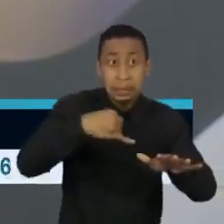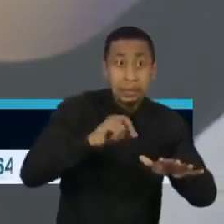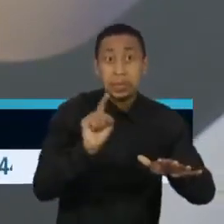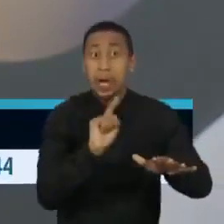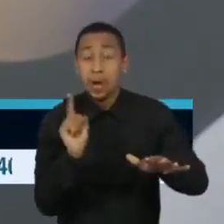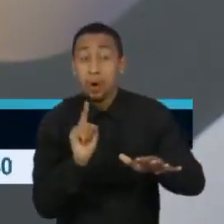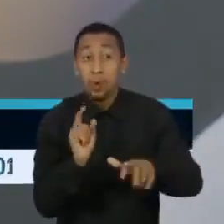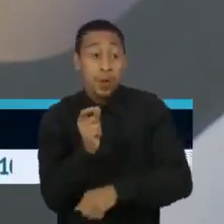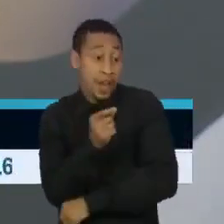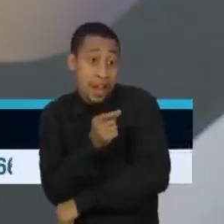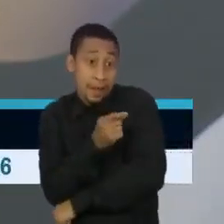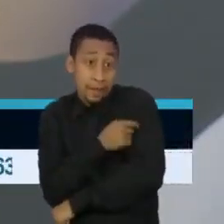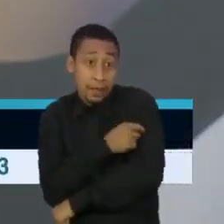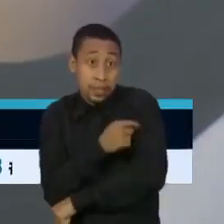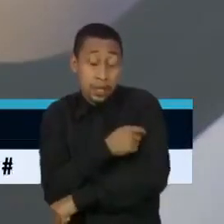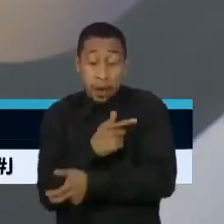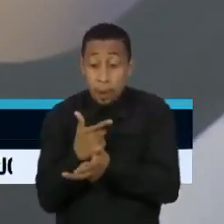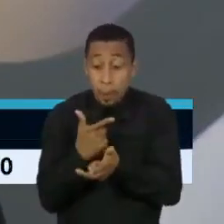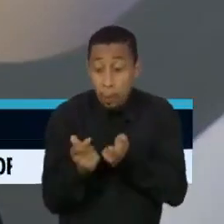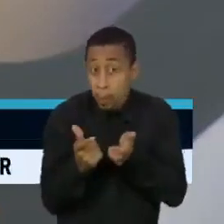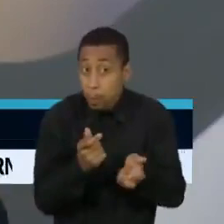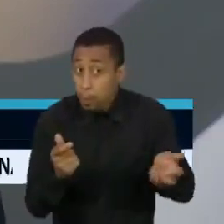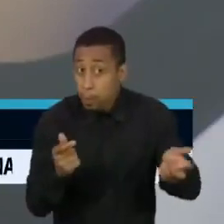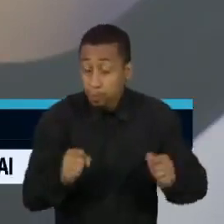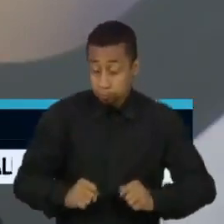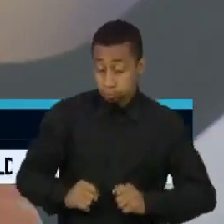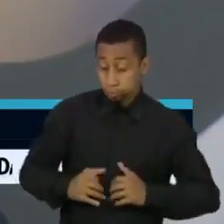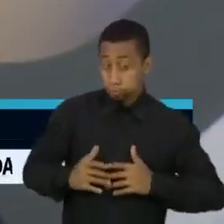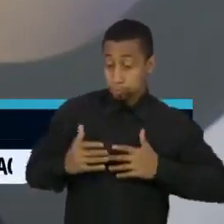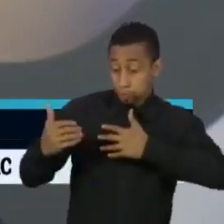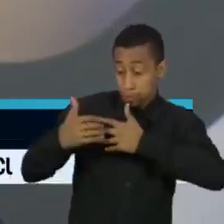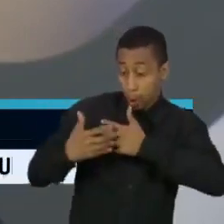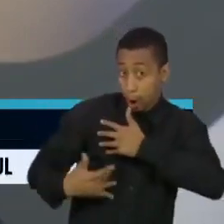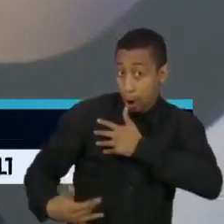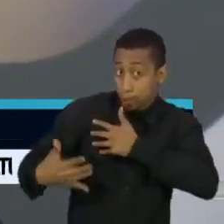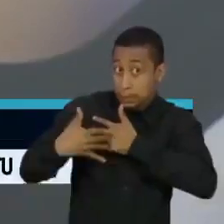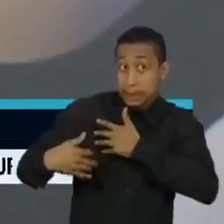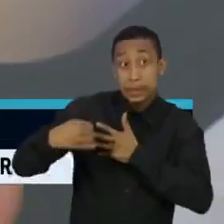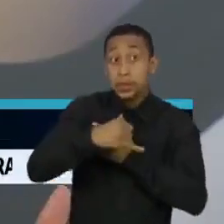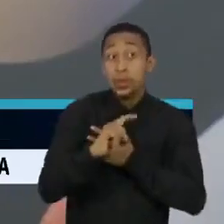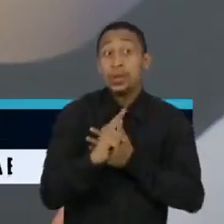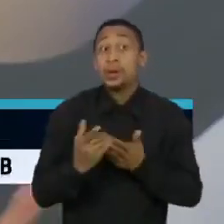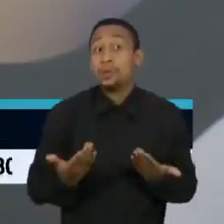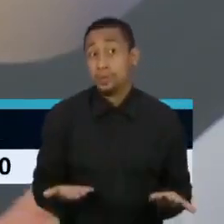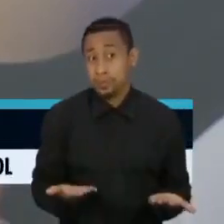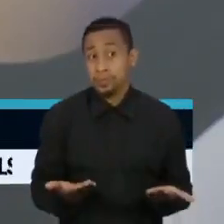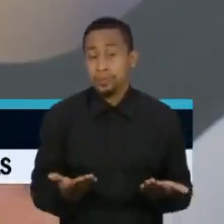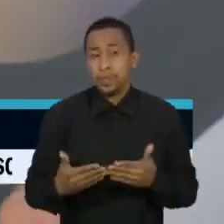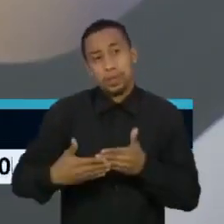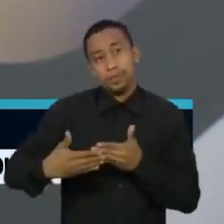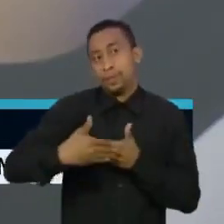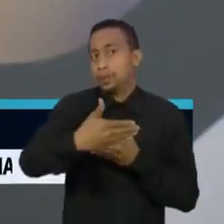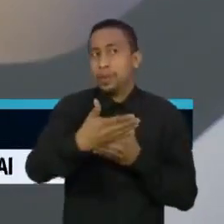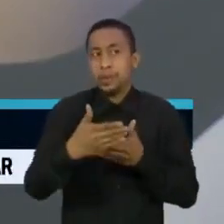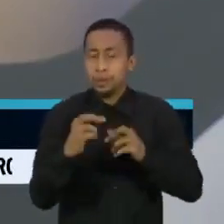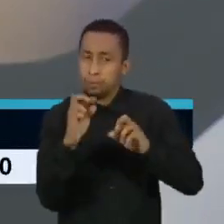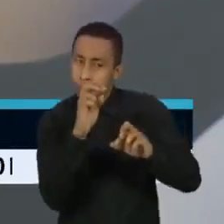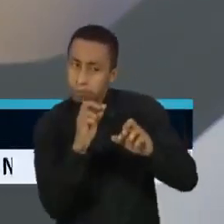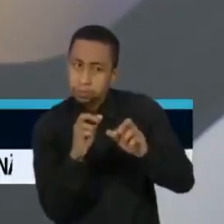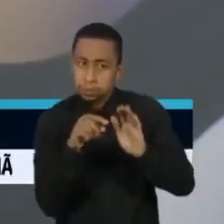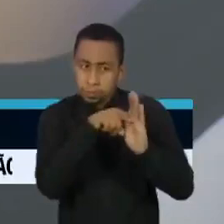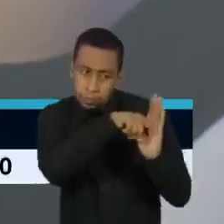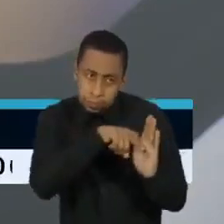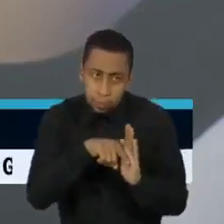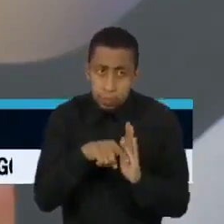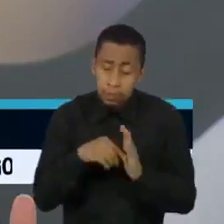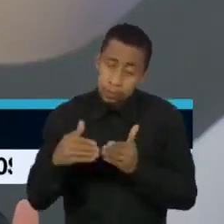e mesmo fato de termos a doença antes nós estaremos protegidos Contra esse variantes isso virada observação que está sendo